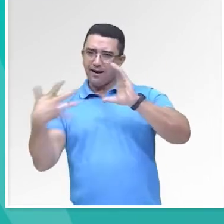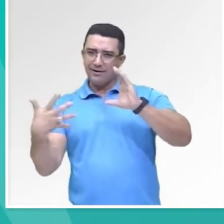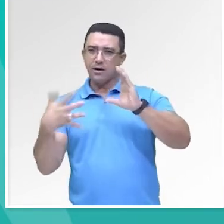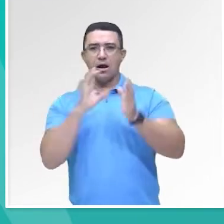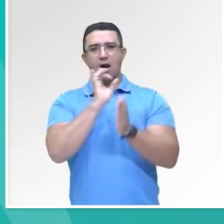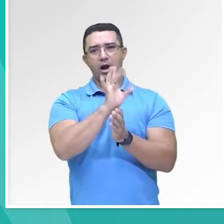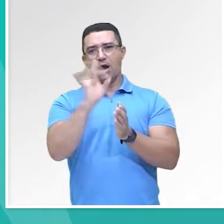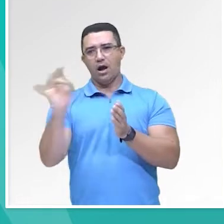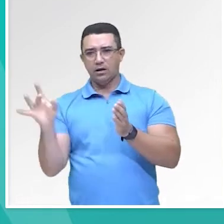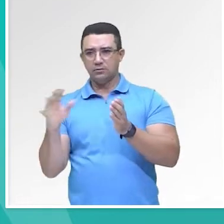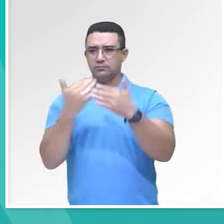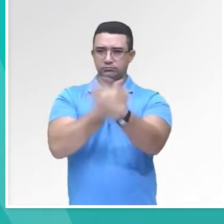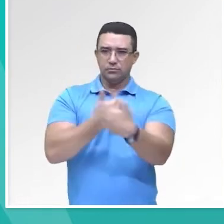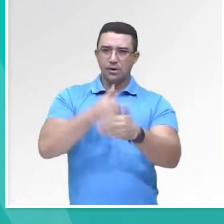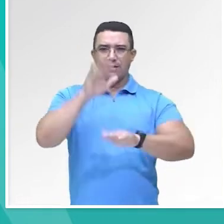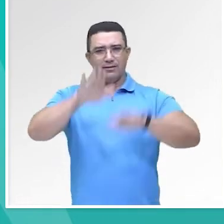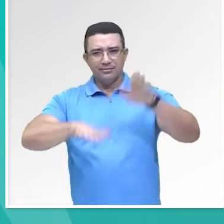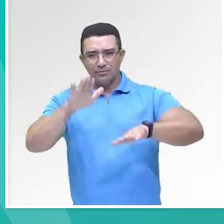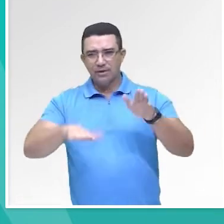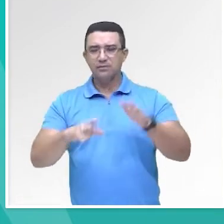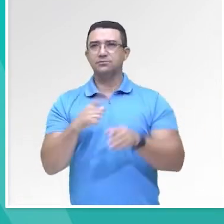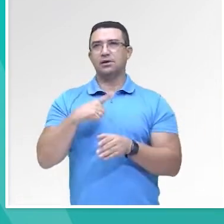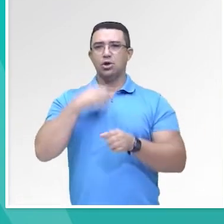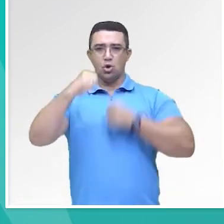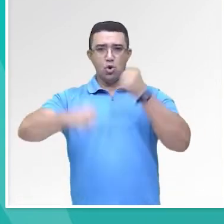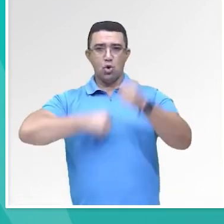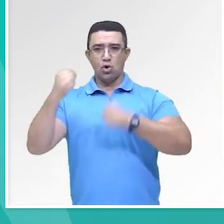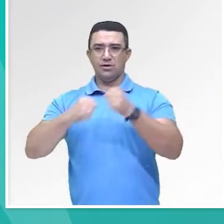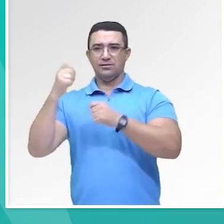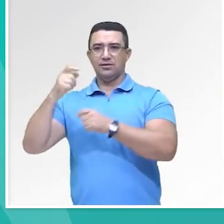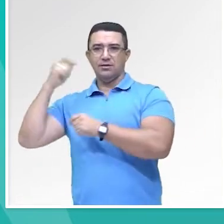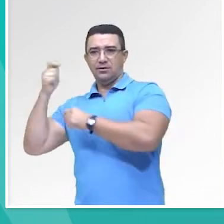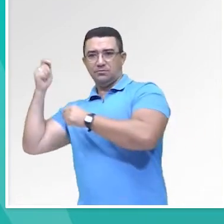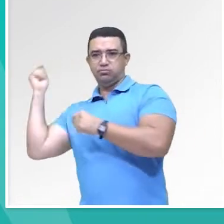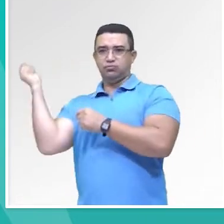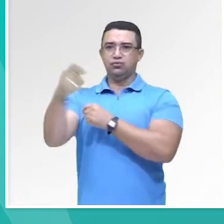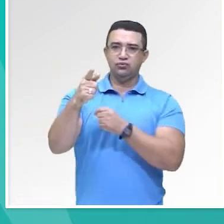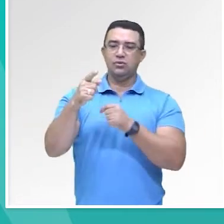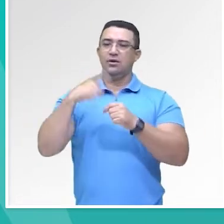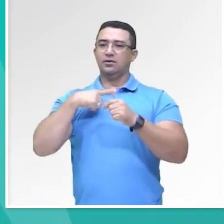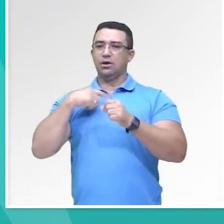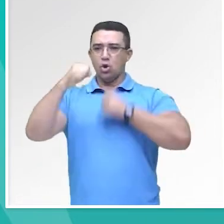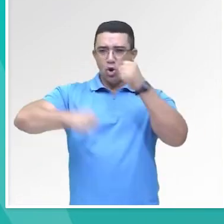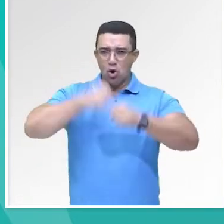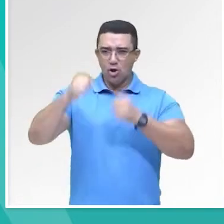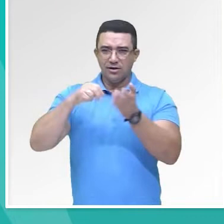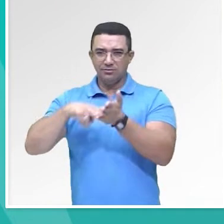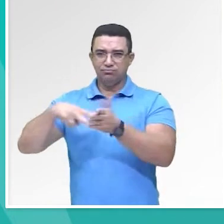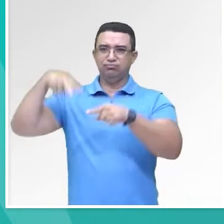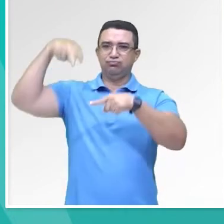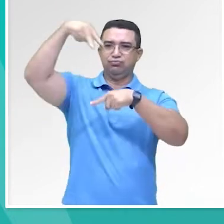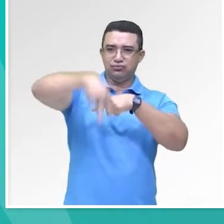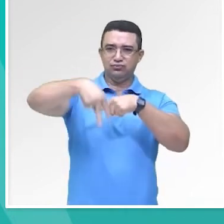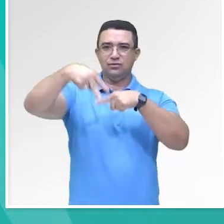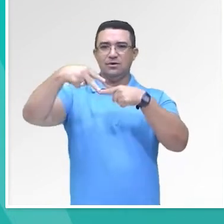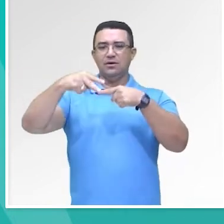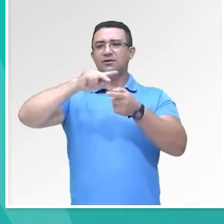de revezamento, nós temos a corrida rasa, de longa distância e assim por